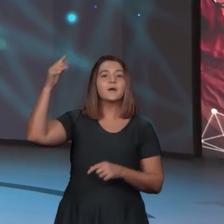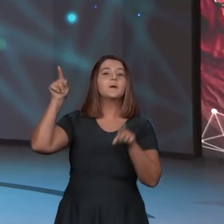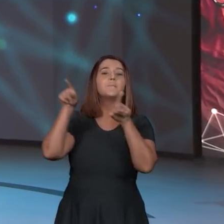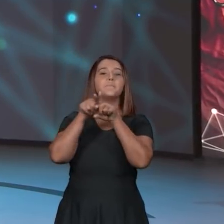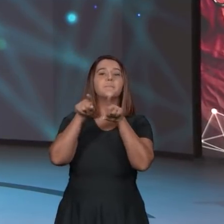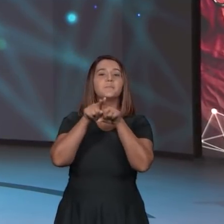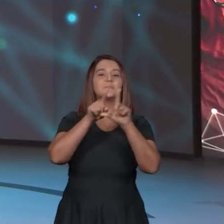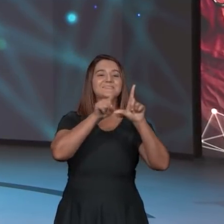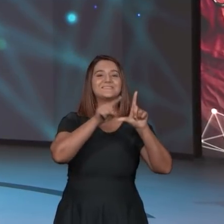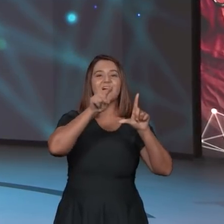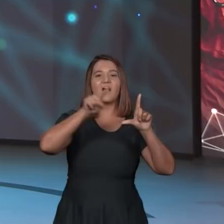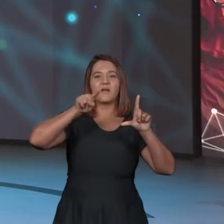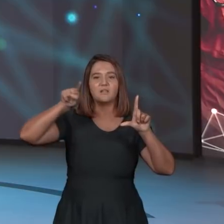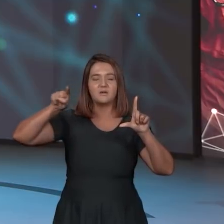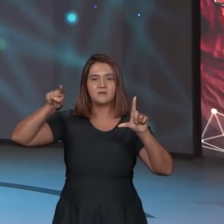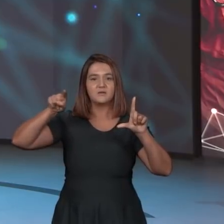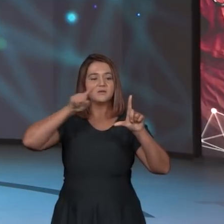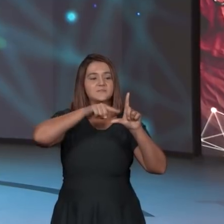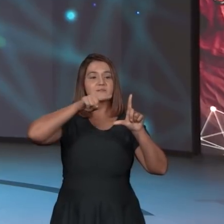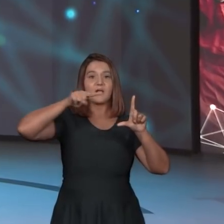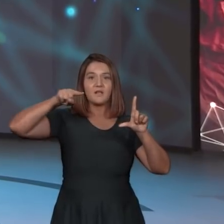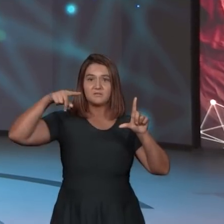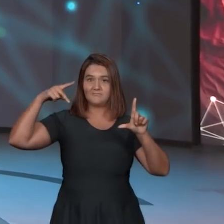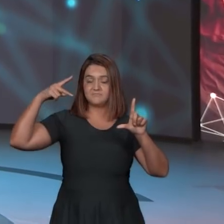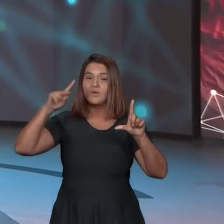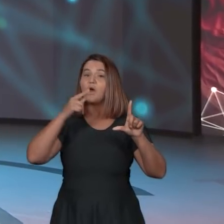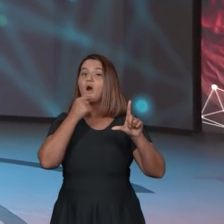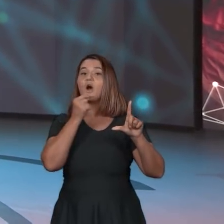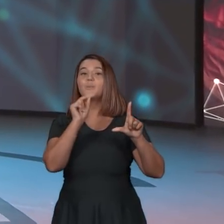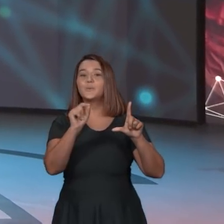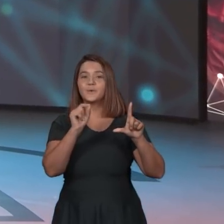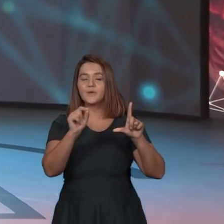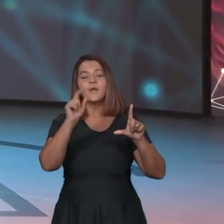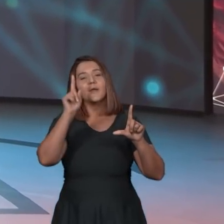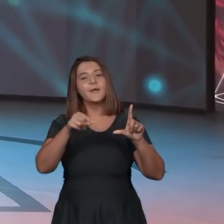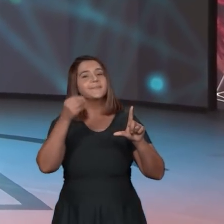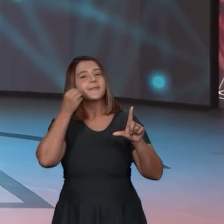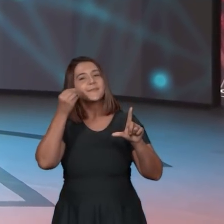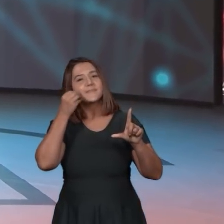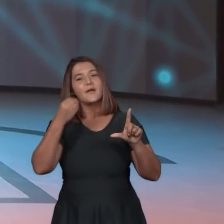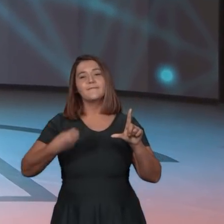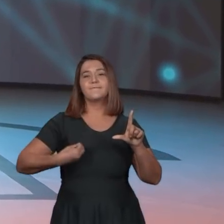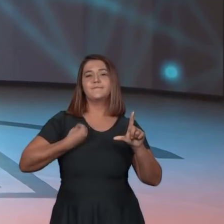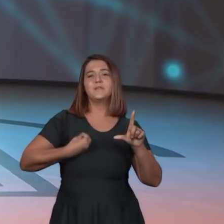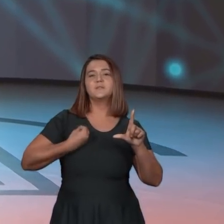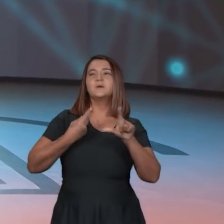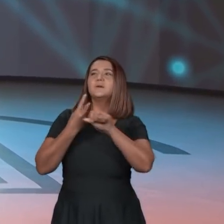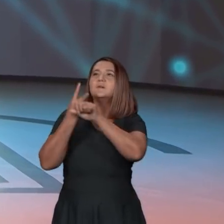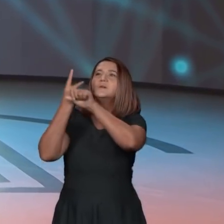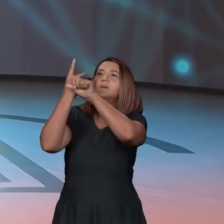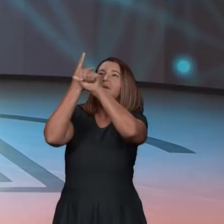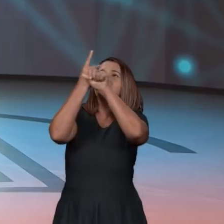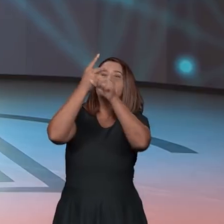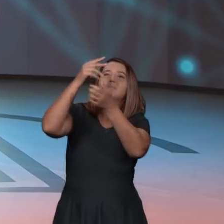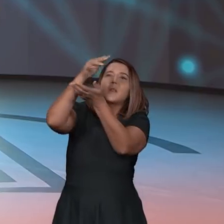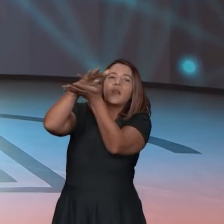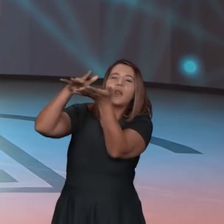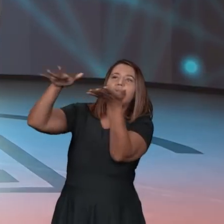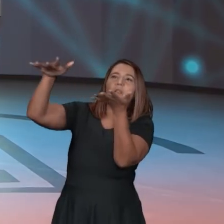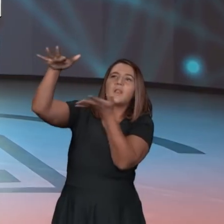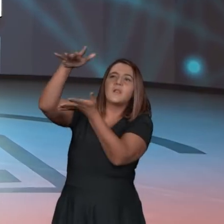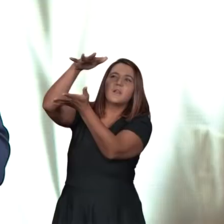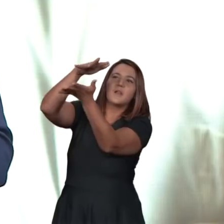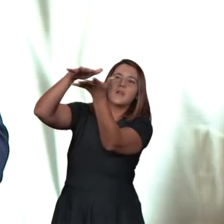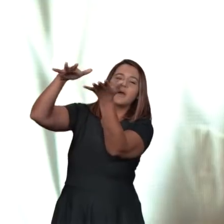mundo científico. A escala de Kardashev procura a ideia de vida no espaço, vida no cosmos.